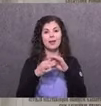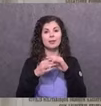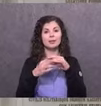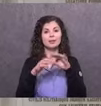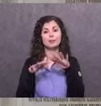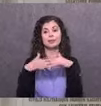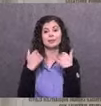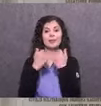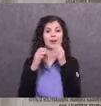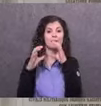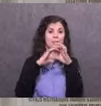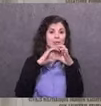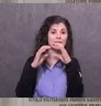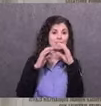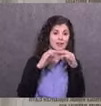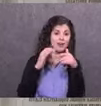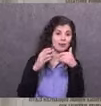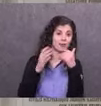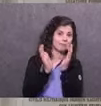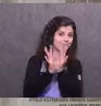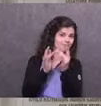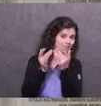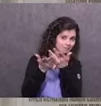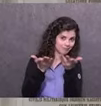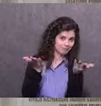social.